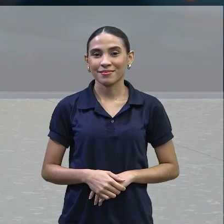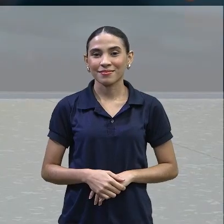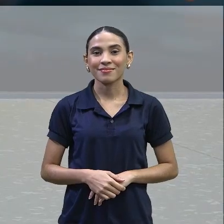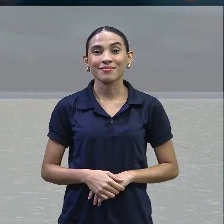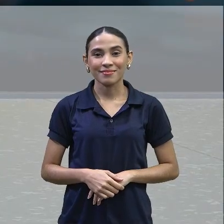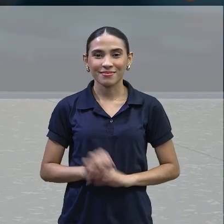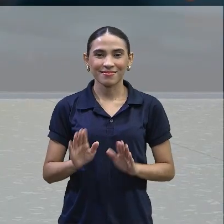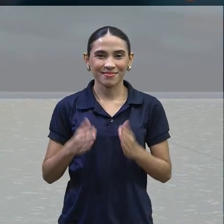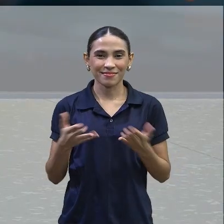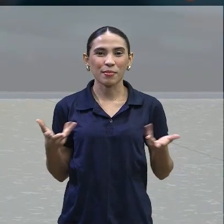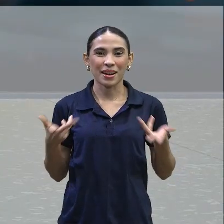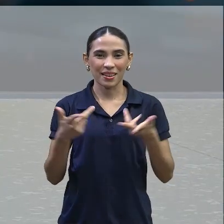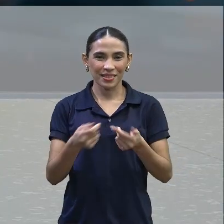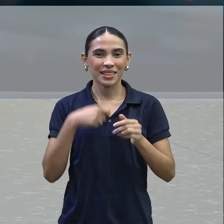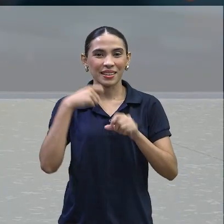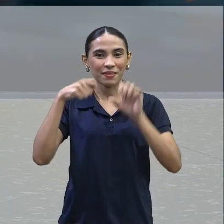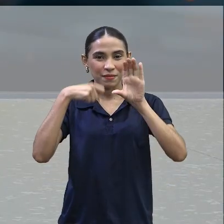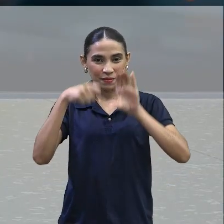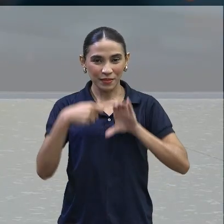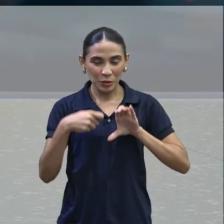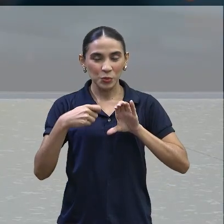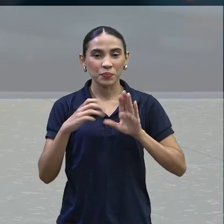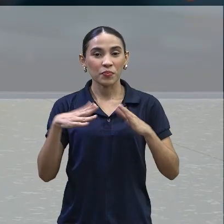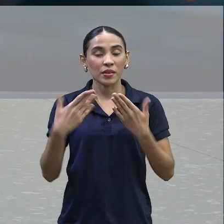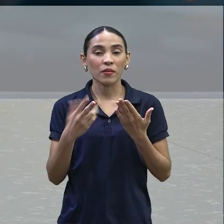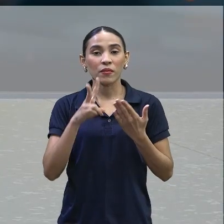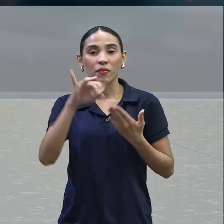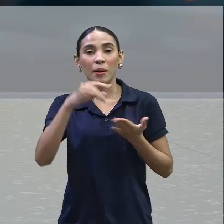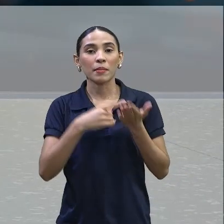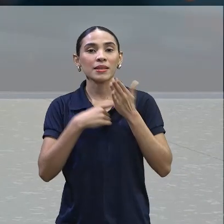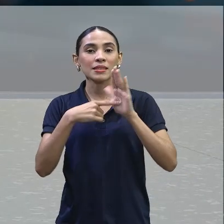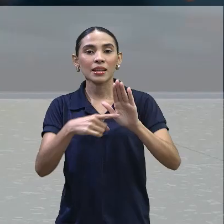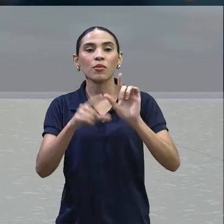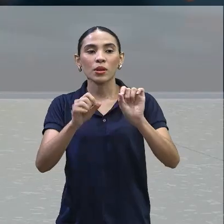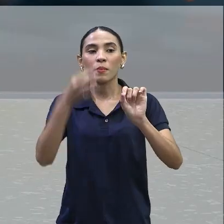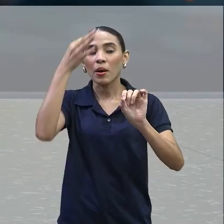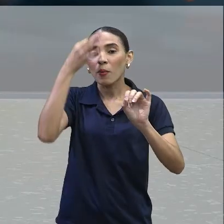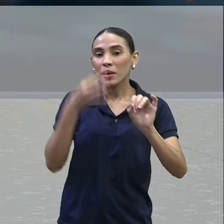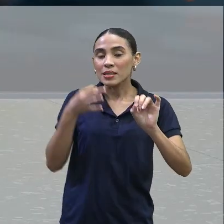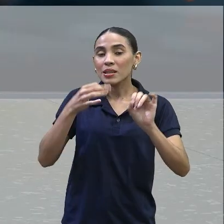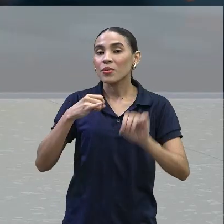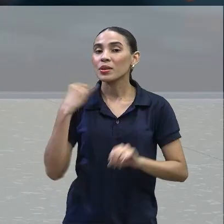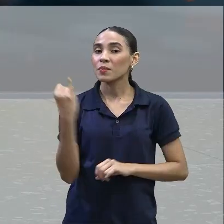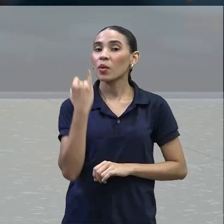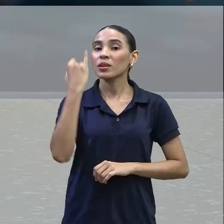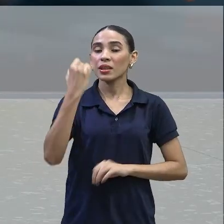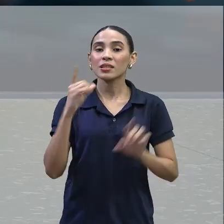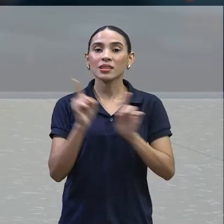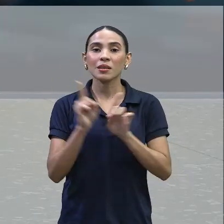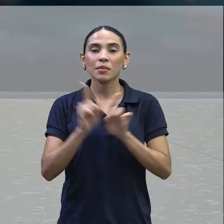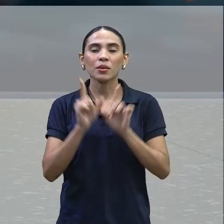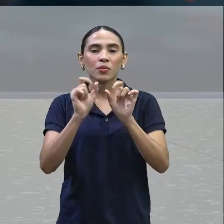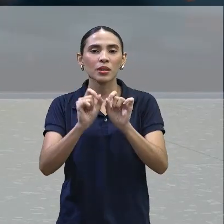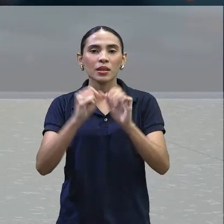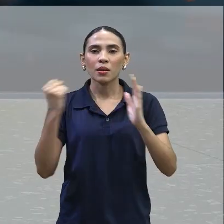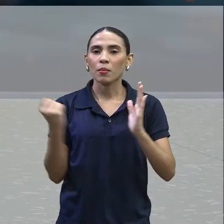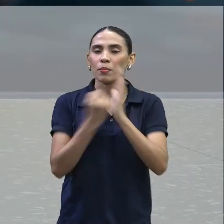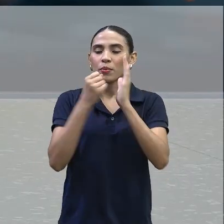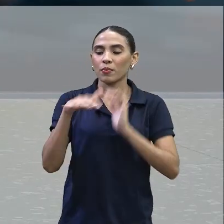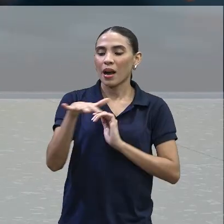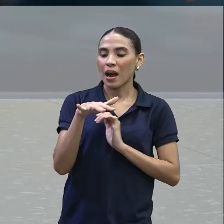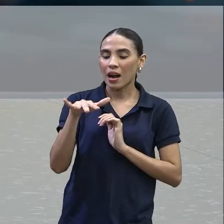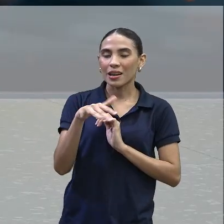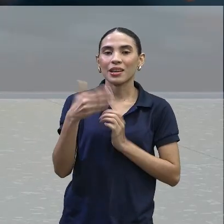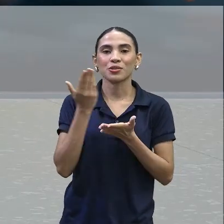Olha só que maravilha esse vídeo, hein? Ele já traz ali uma compreensão, uma importância de um grande campo de